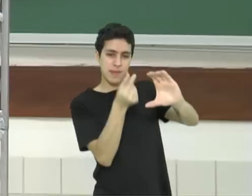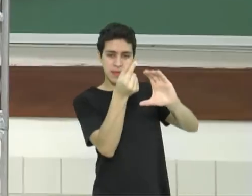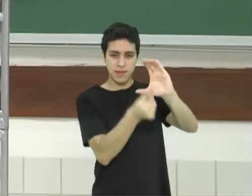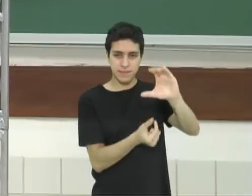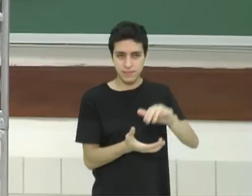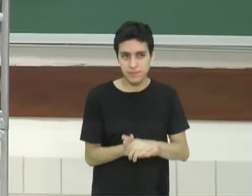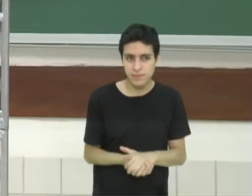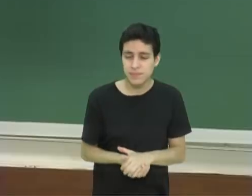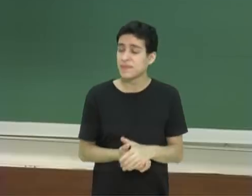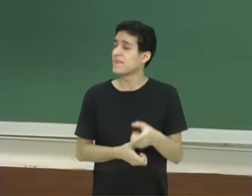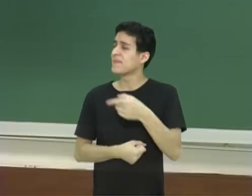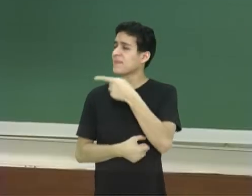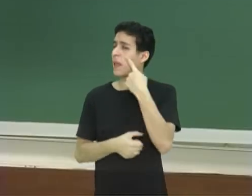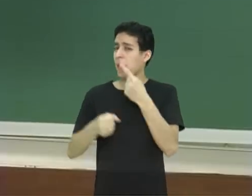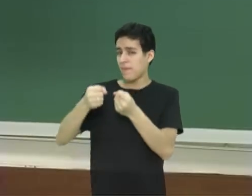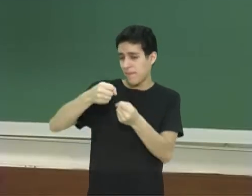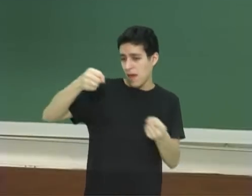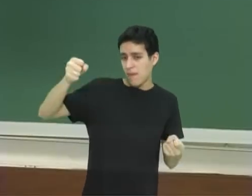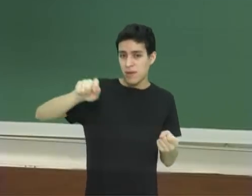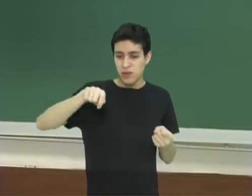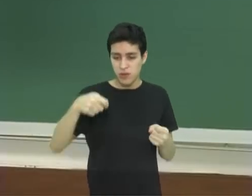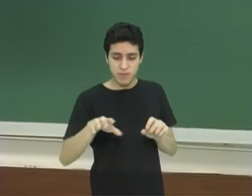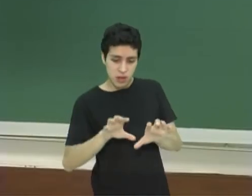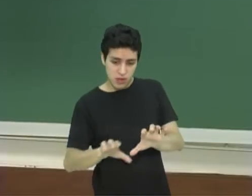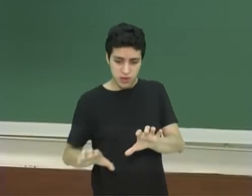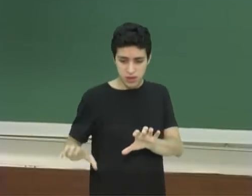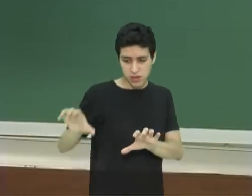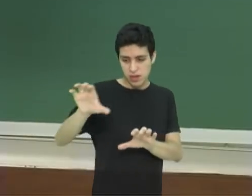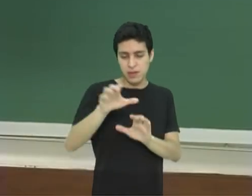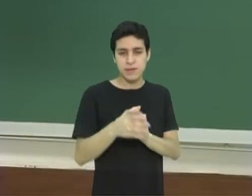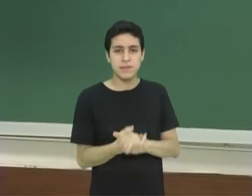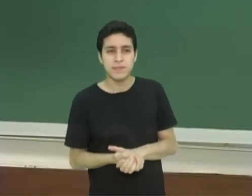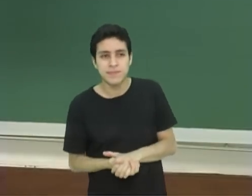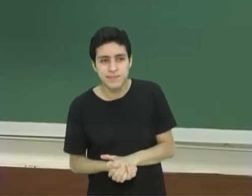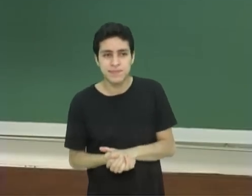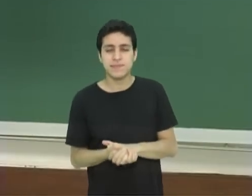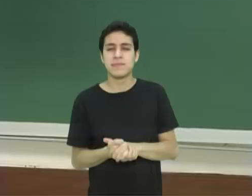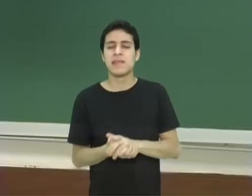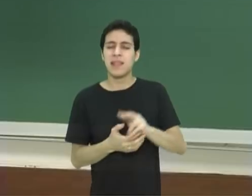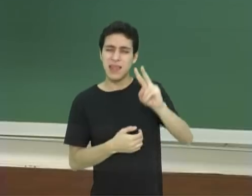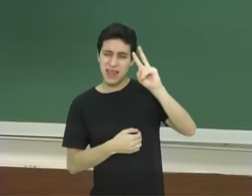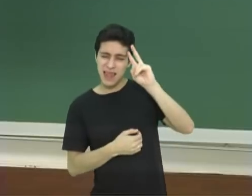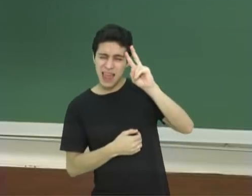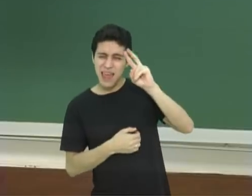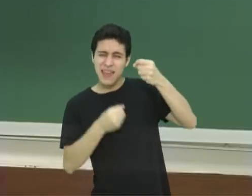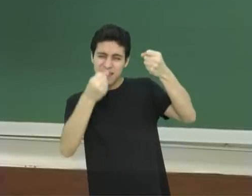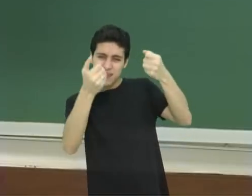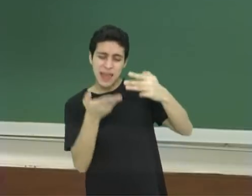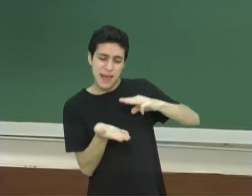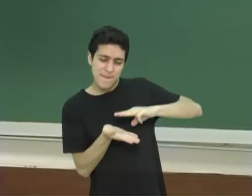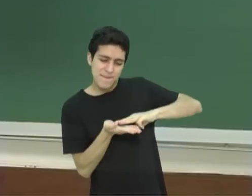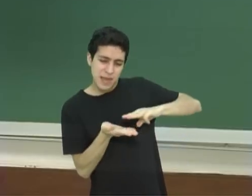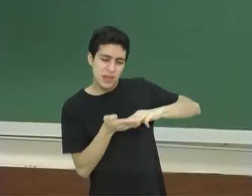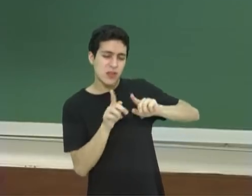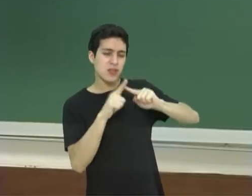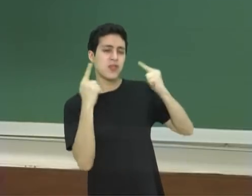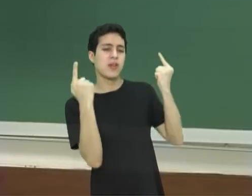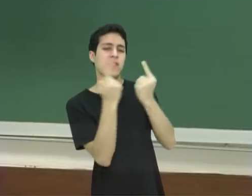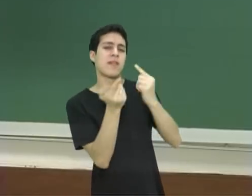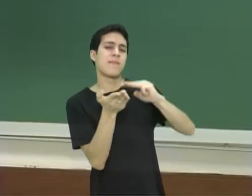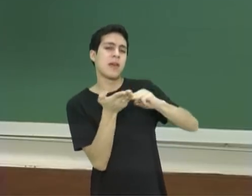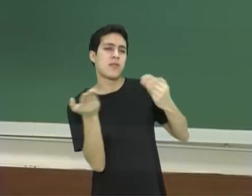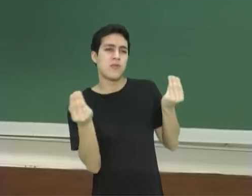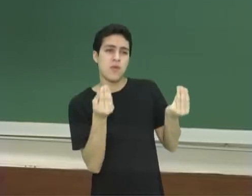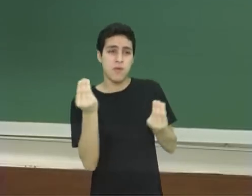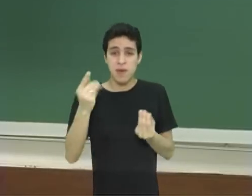Aqui um mapa para a gente falar de localização, né? Lembrando lá dos métodos, né, os princípios do método da geografia, né, a